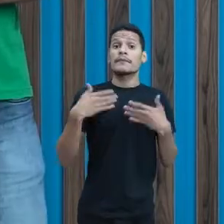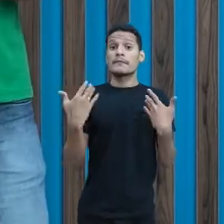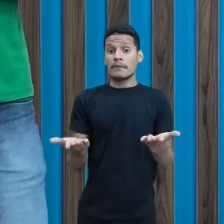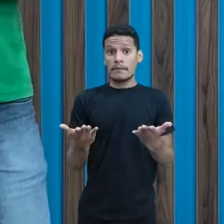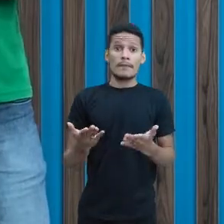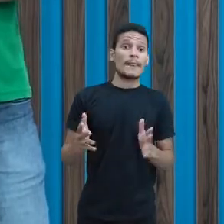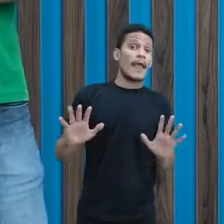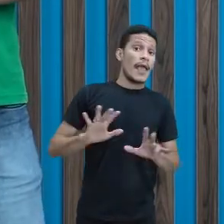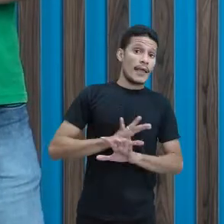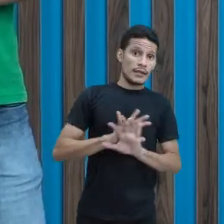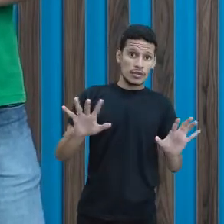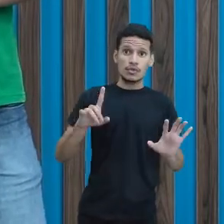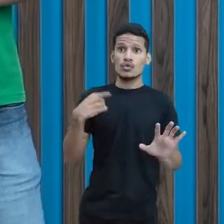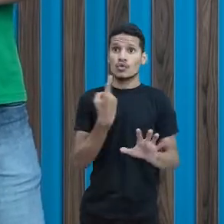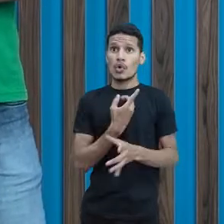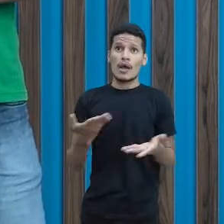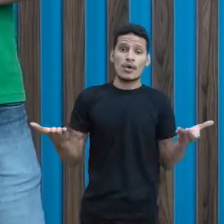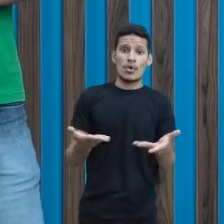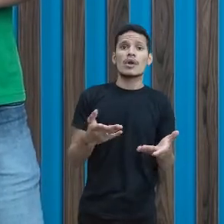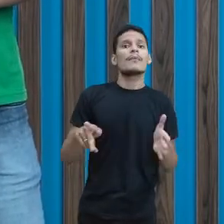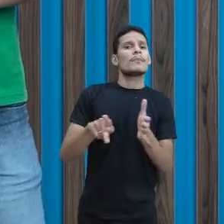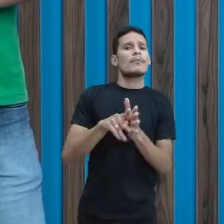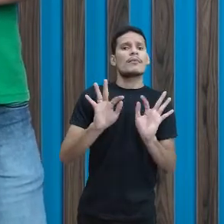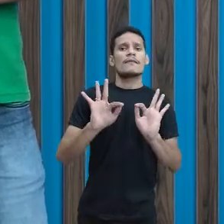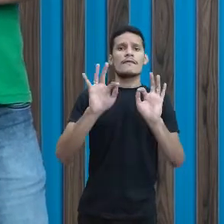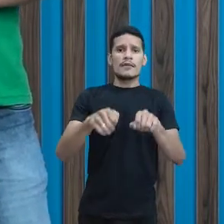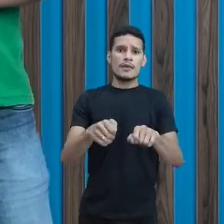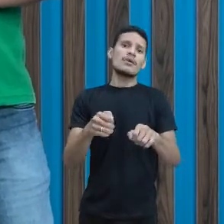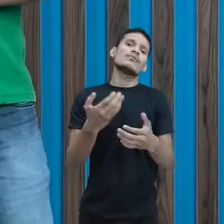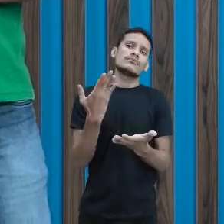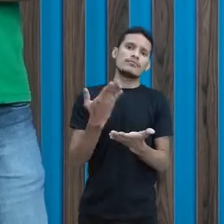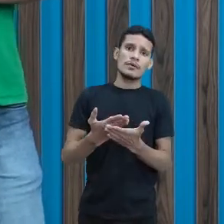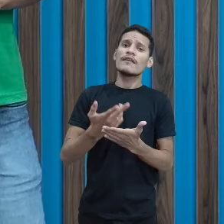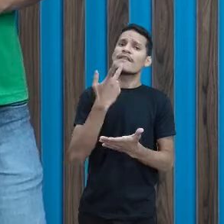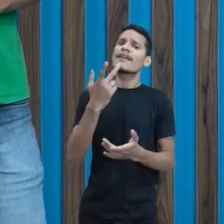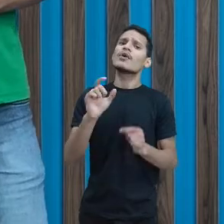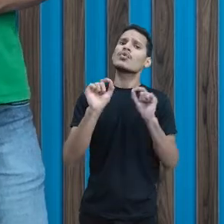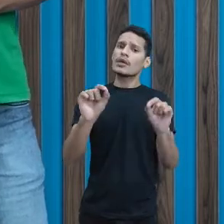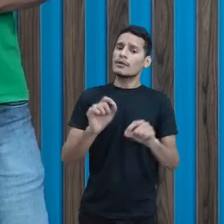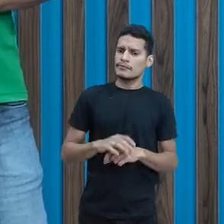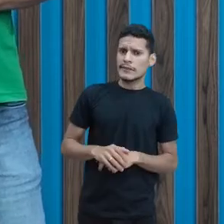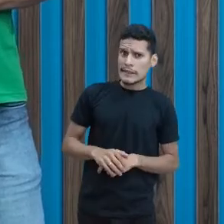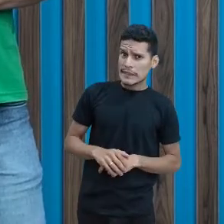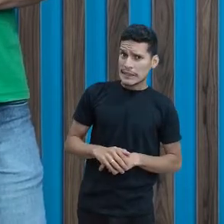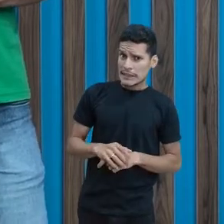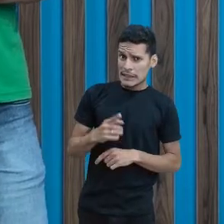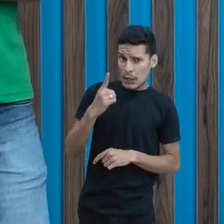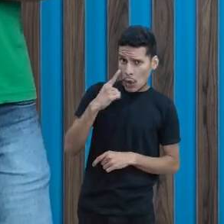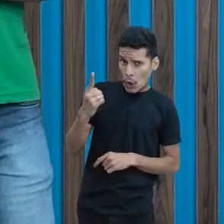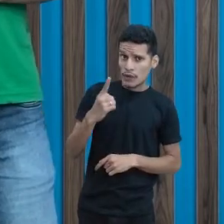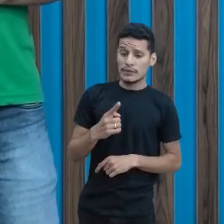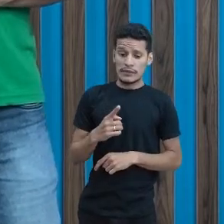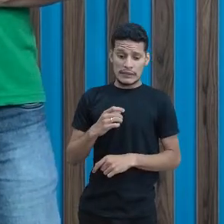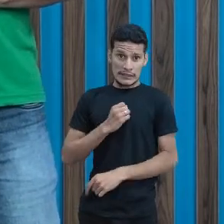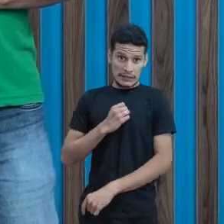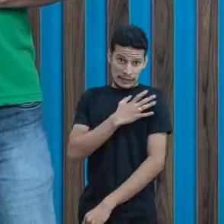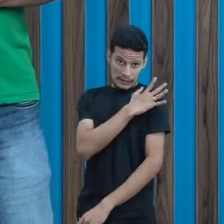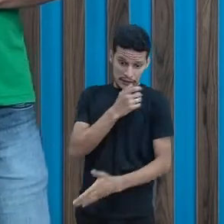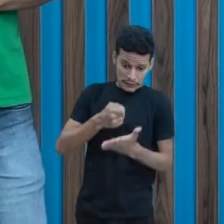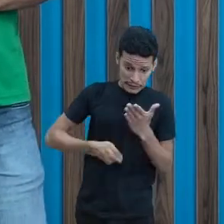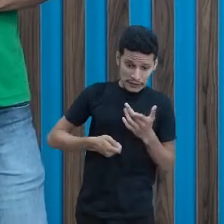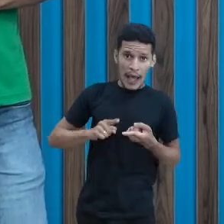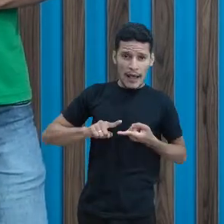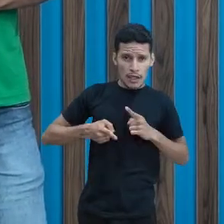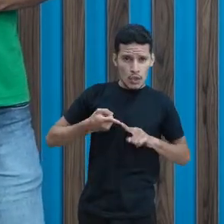gente vai, né, encaminhando, né, para o final, para dizer o seguinte, a ditadura militar, ela também se